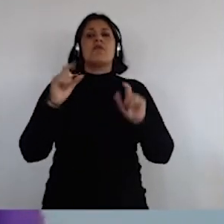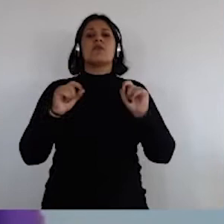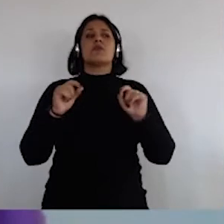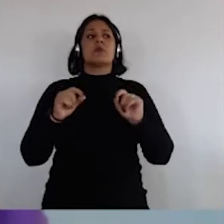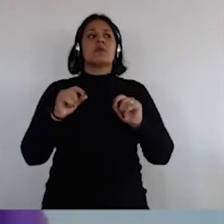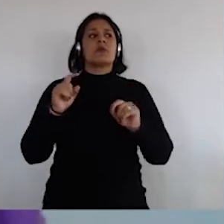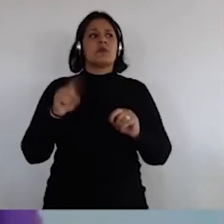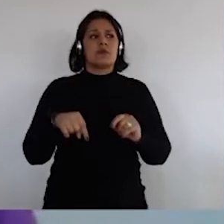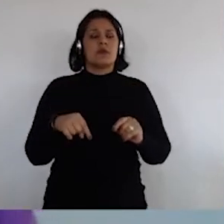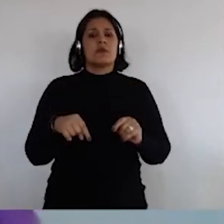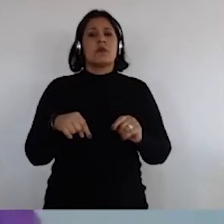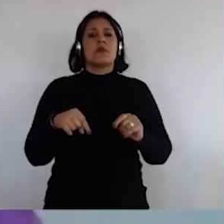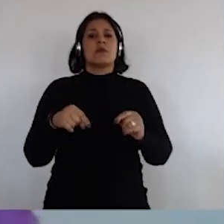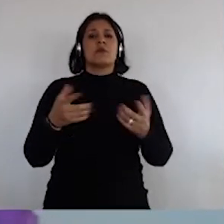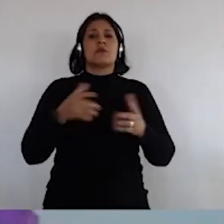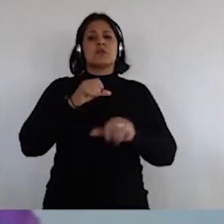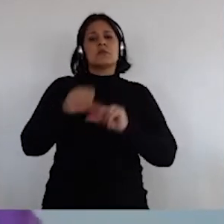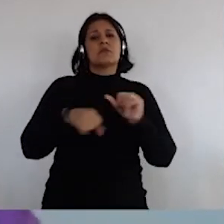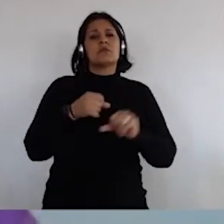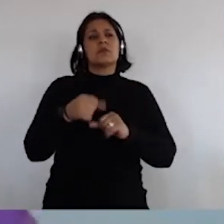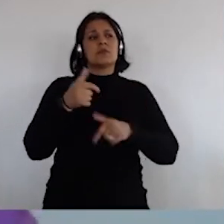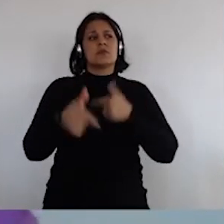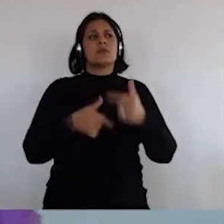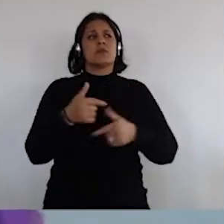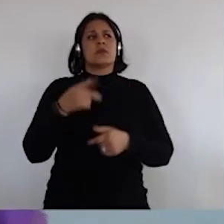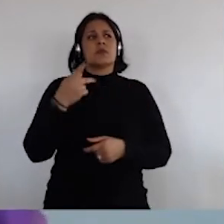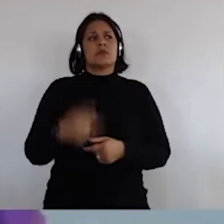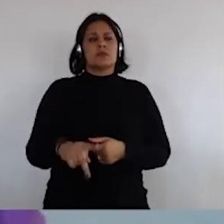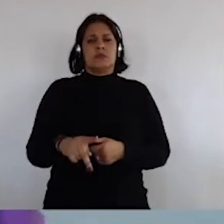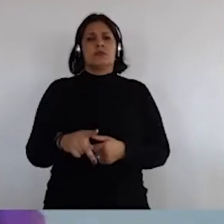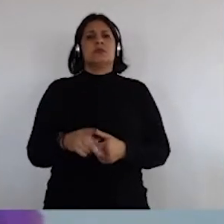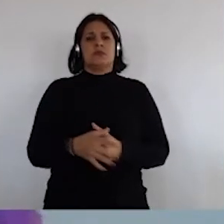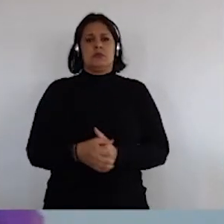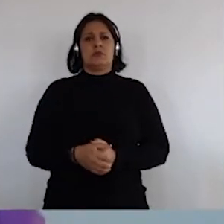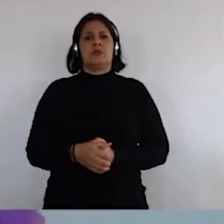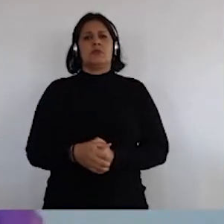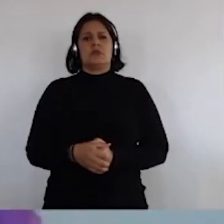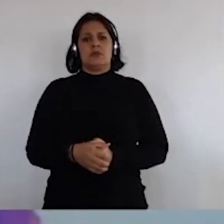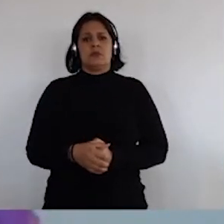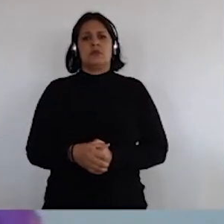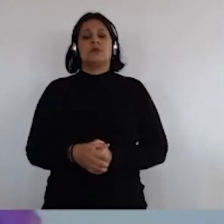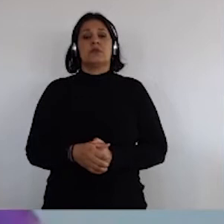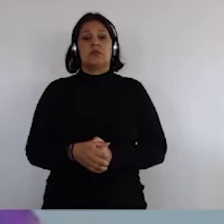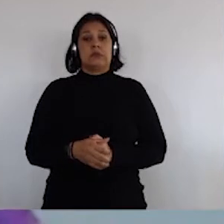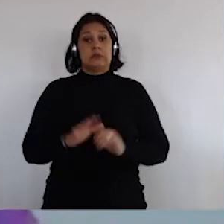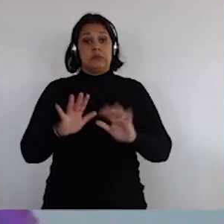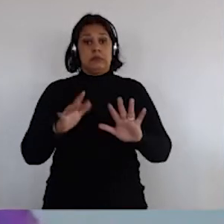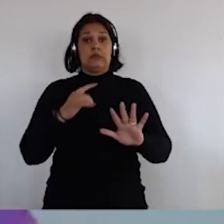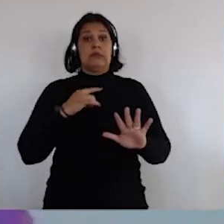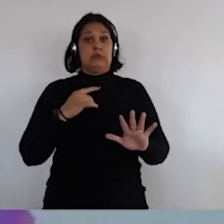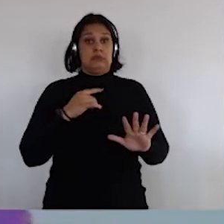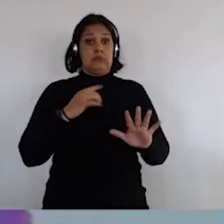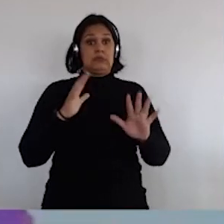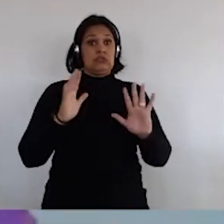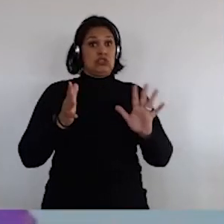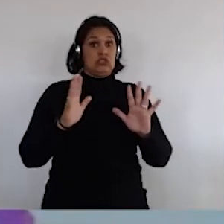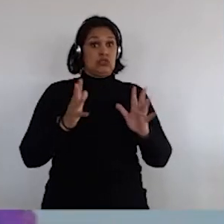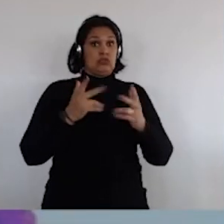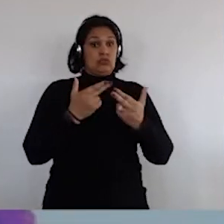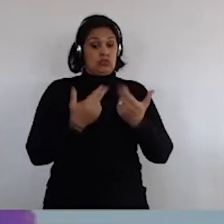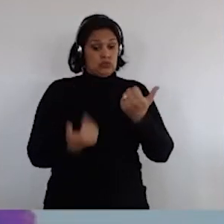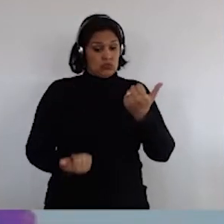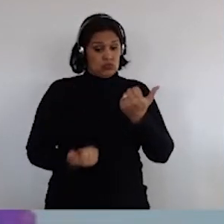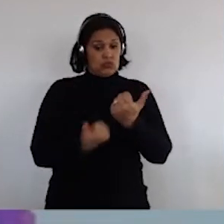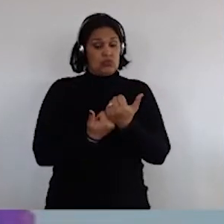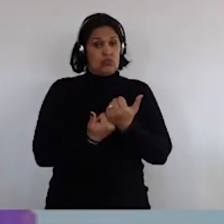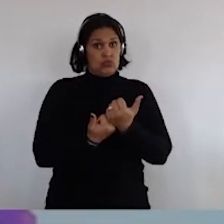antes gradual e extremamente lenta. Mesmo com um aparato legal que já lhe dava suporte,